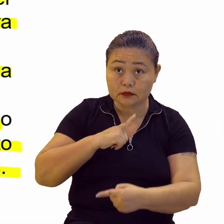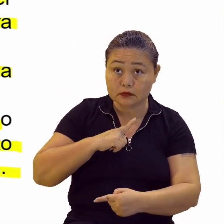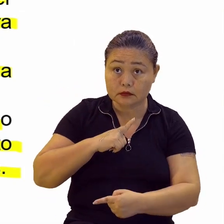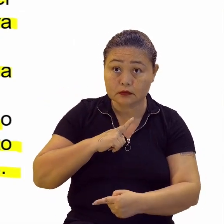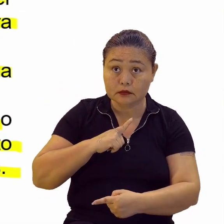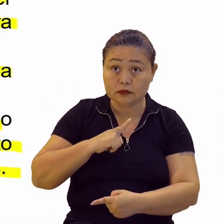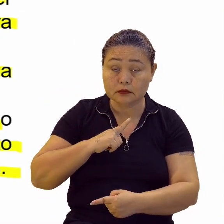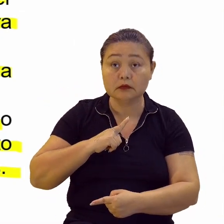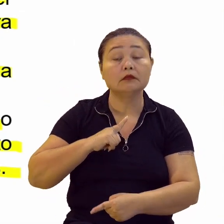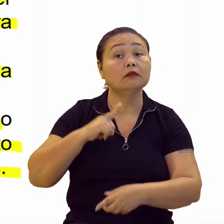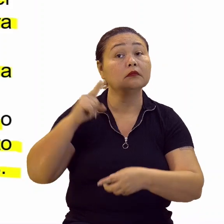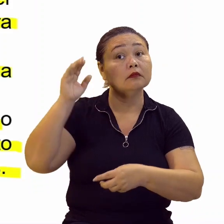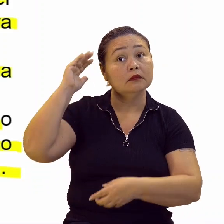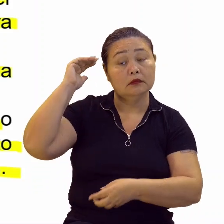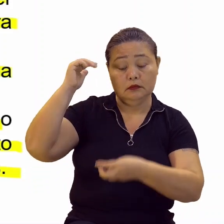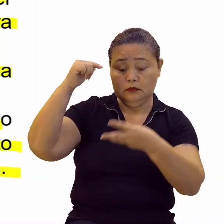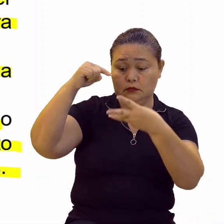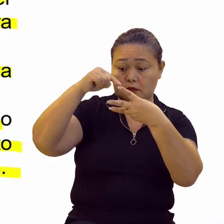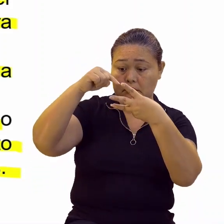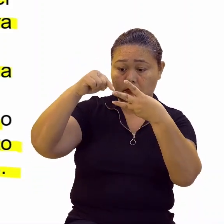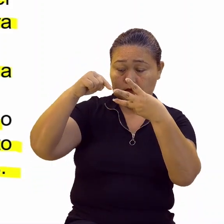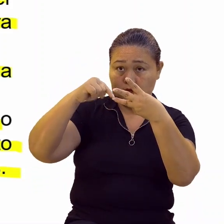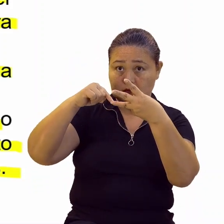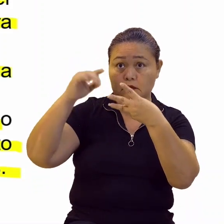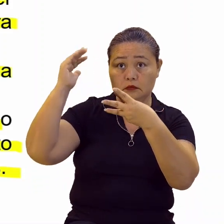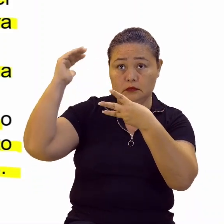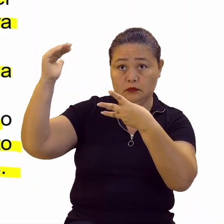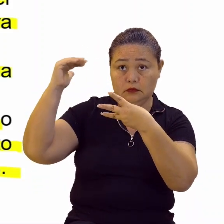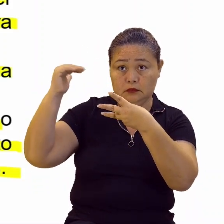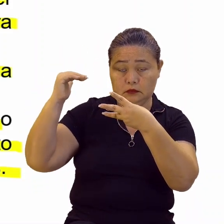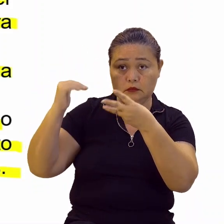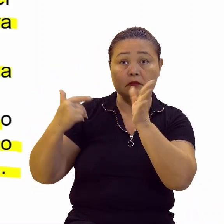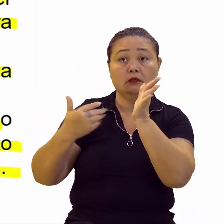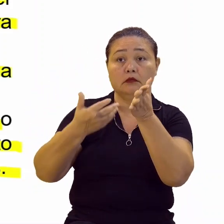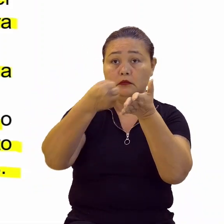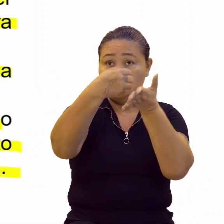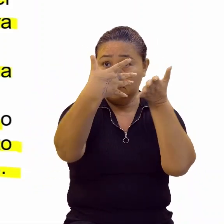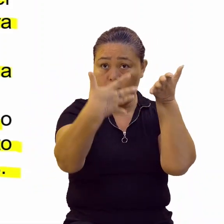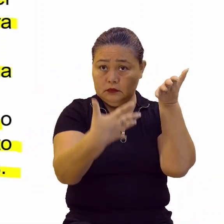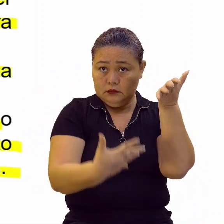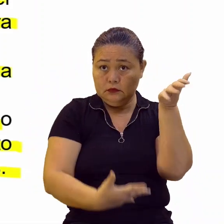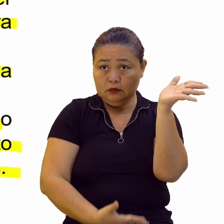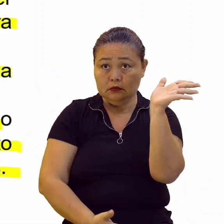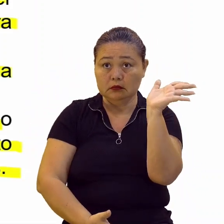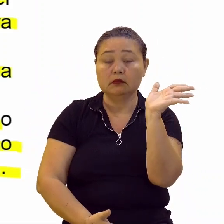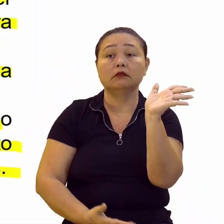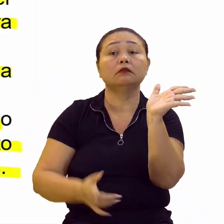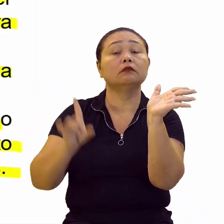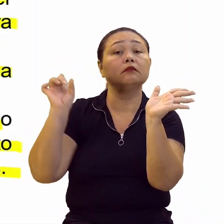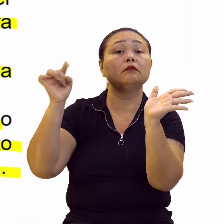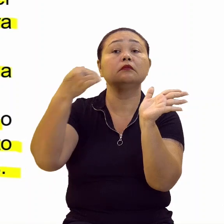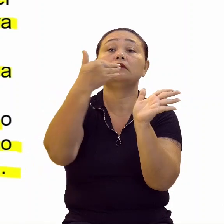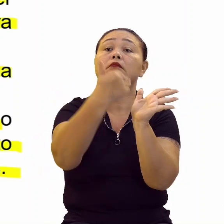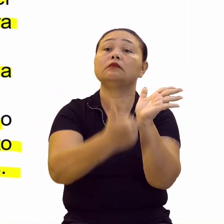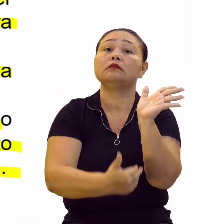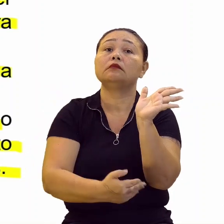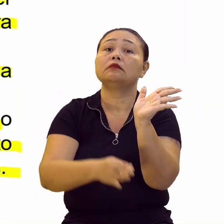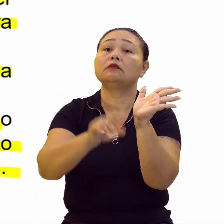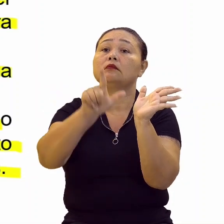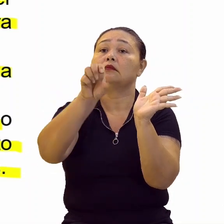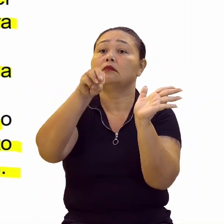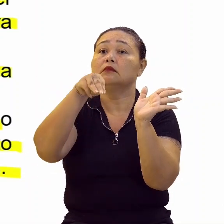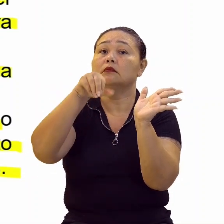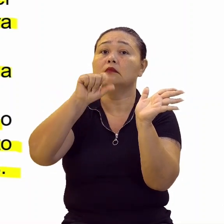Então, nós temos 3 transtornos aqui expostos, né? Aqui diz que a bulimia,